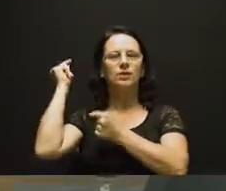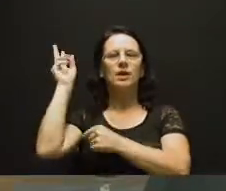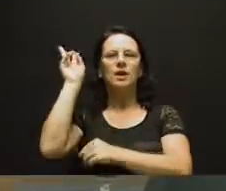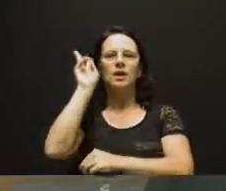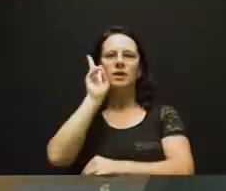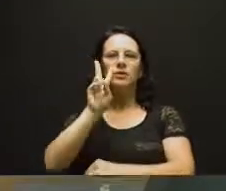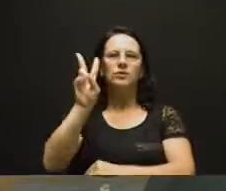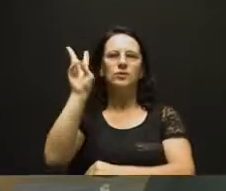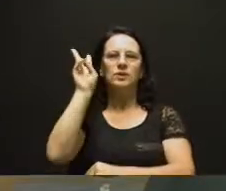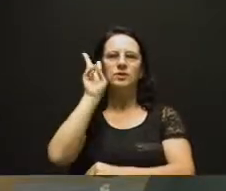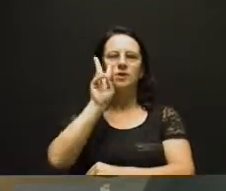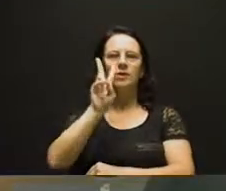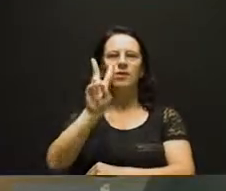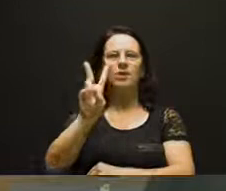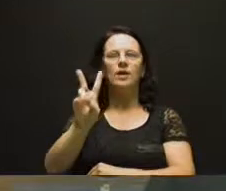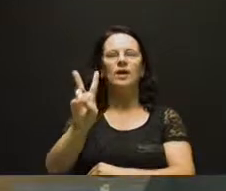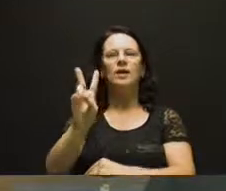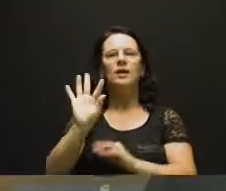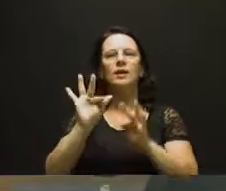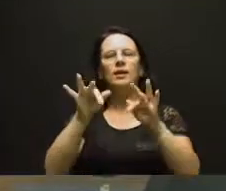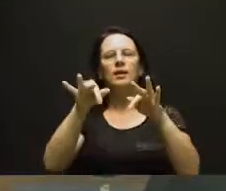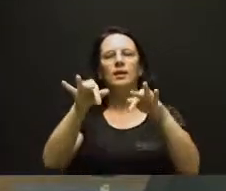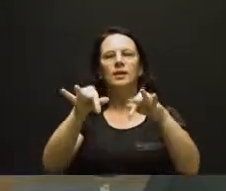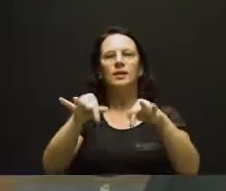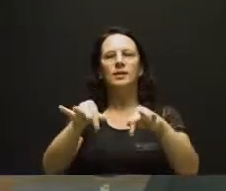a história